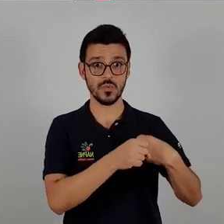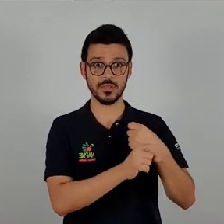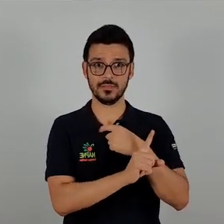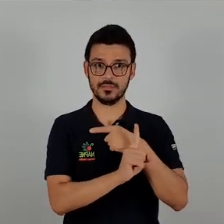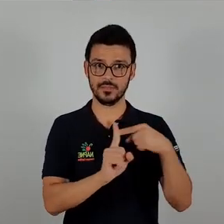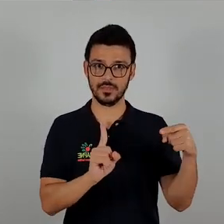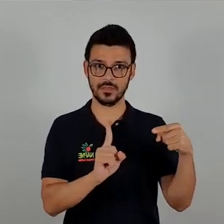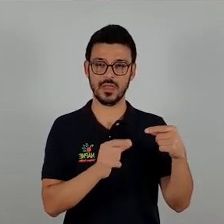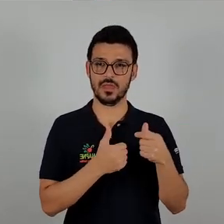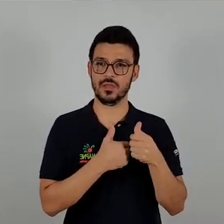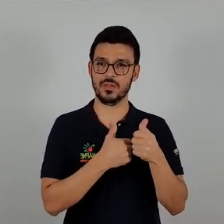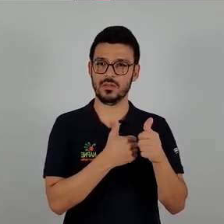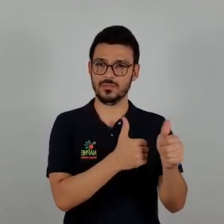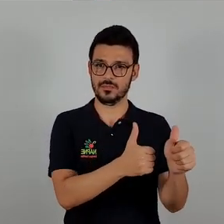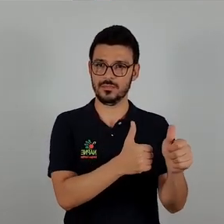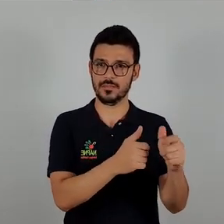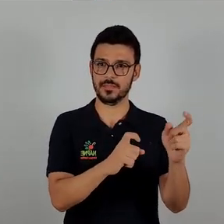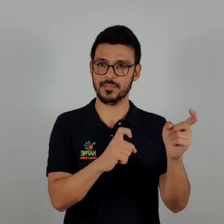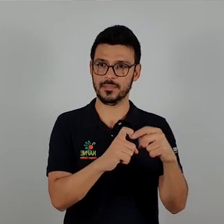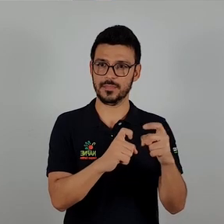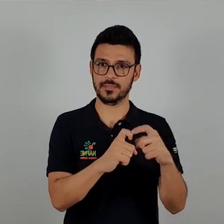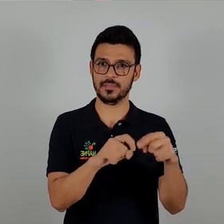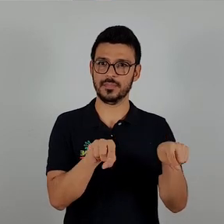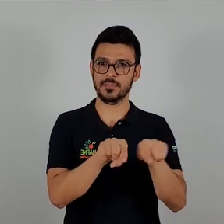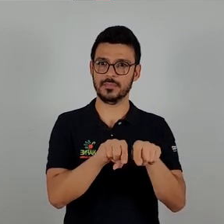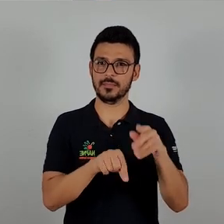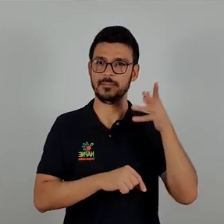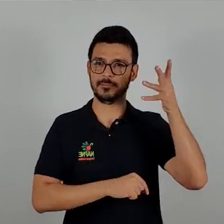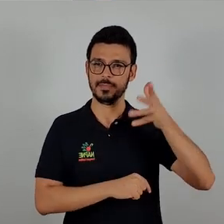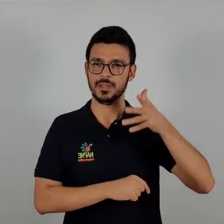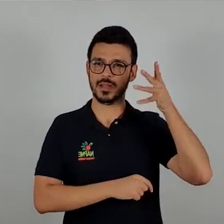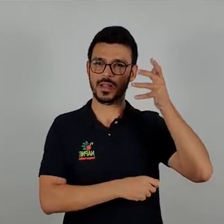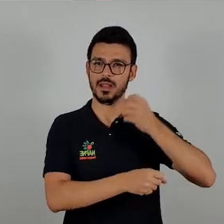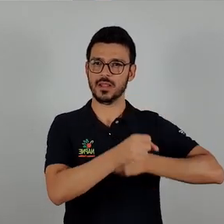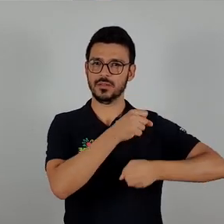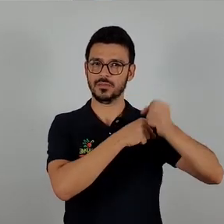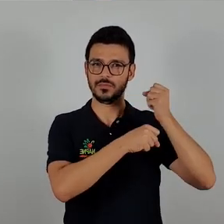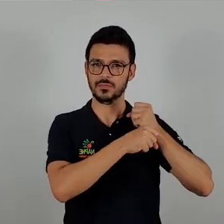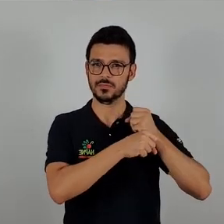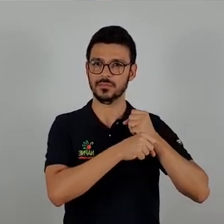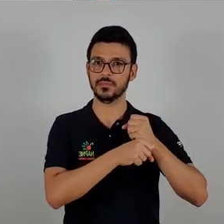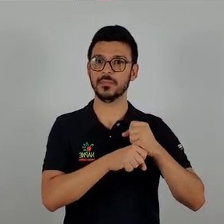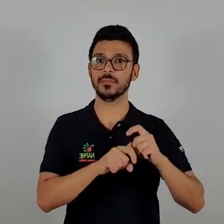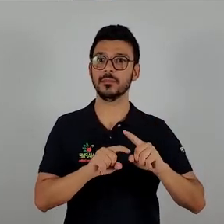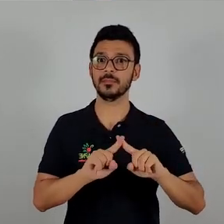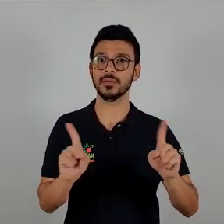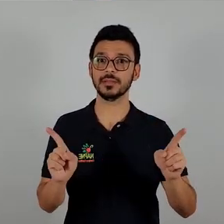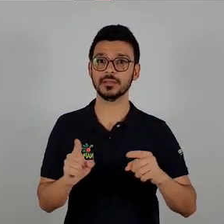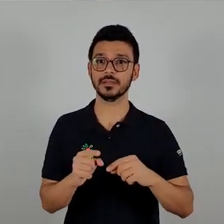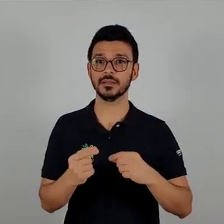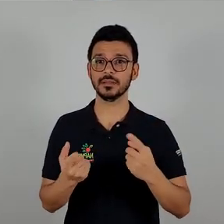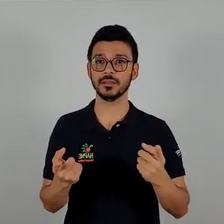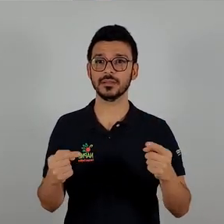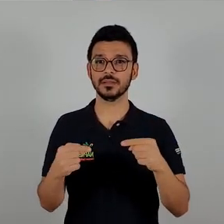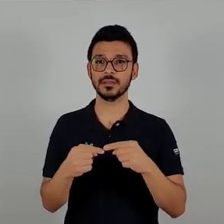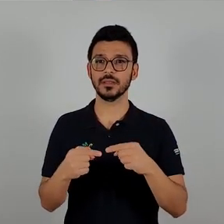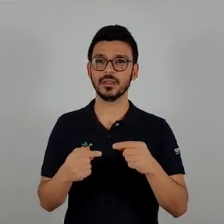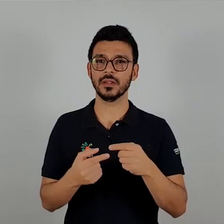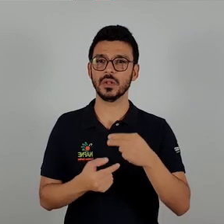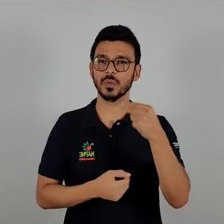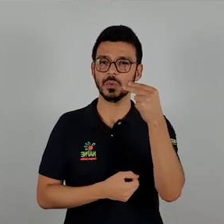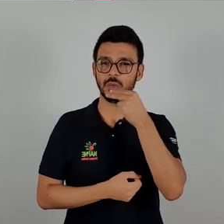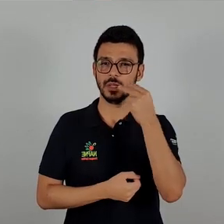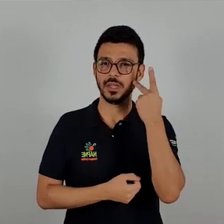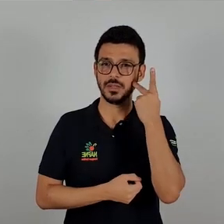alguma. Então, você tocou nesse ponto, né, da medicina integrativa de campeonato o todo, e também dessa questão